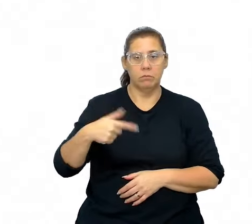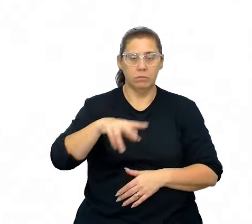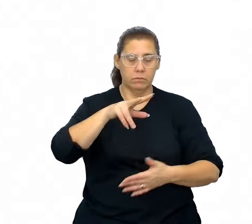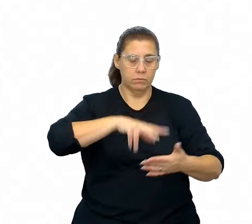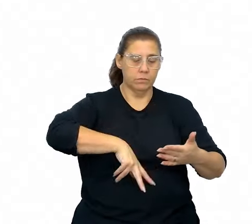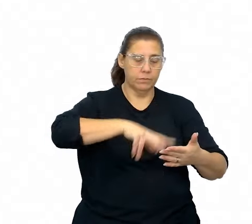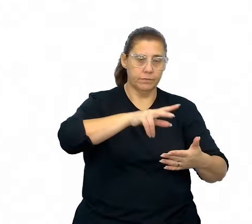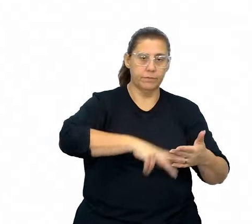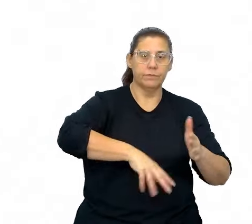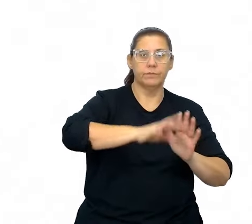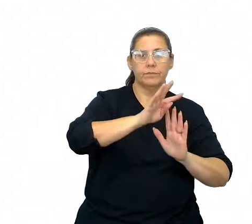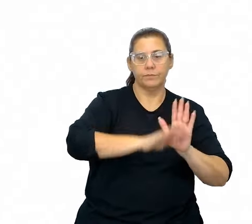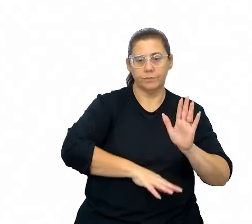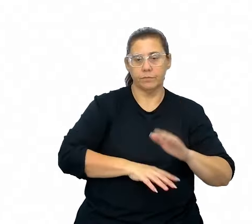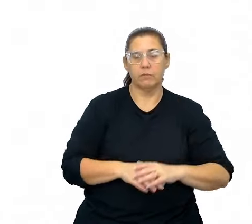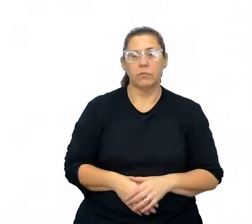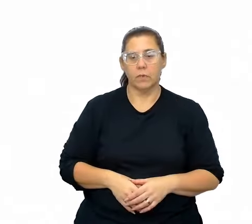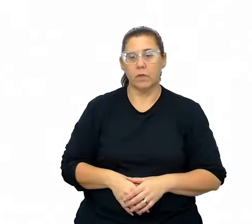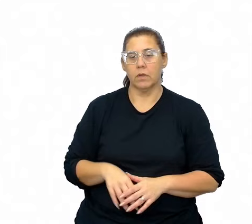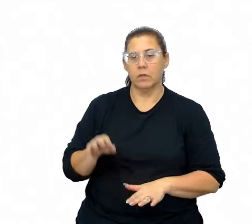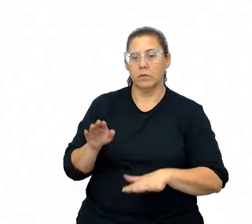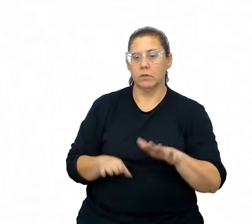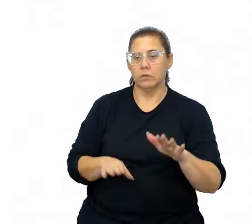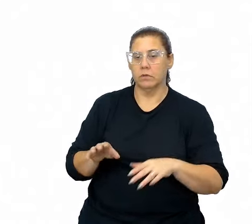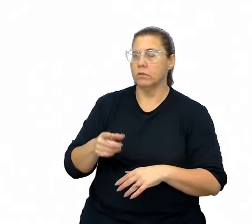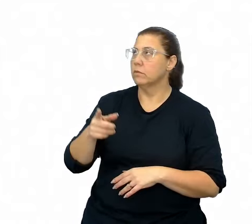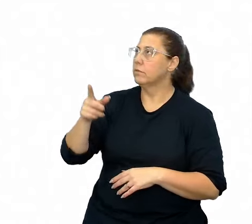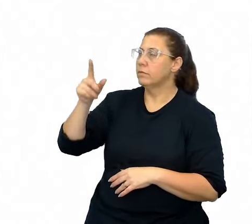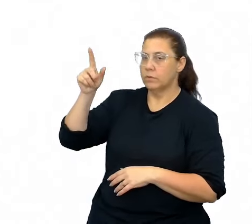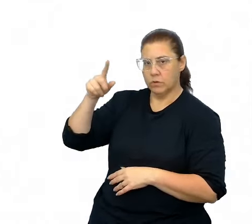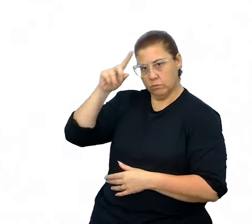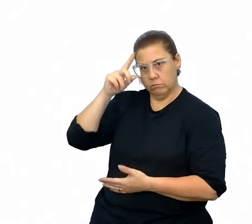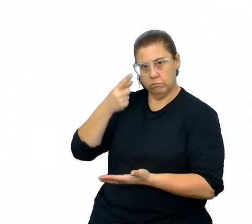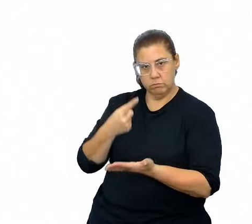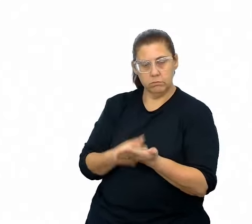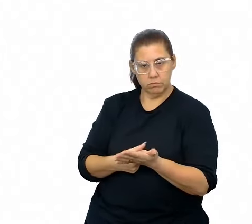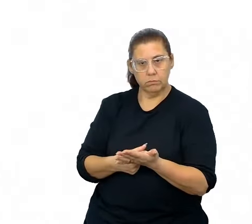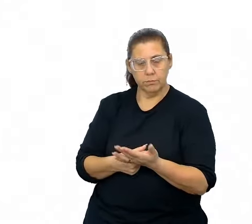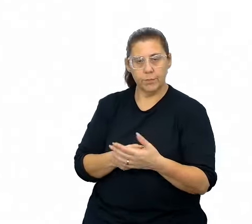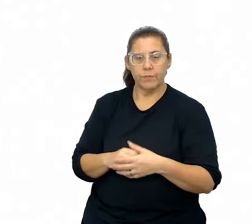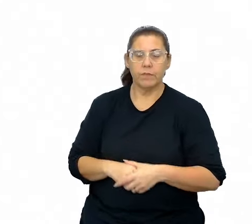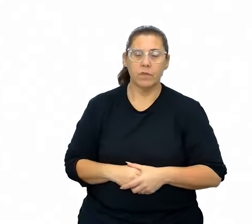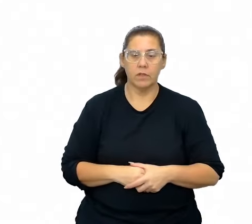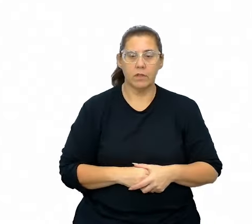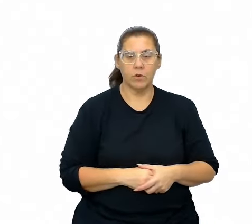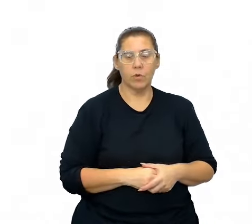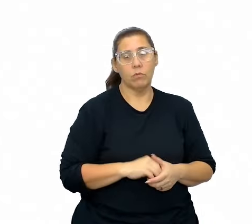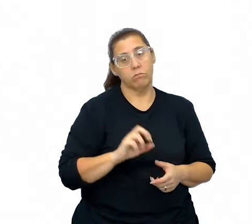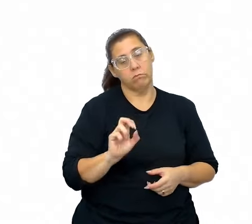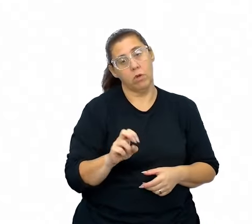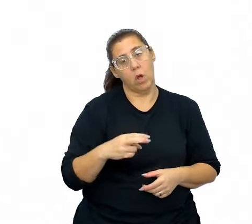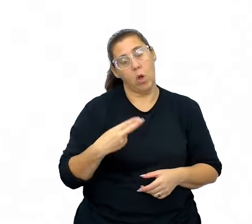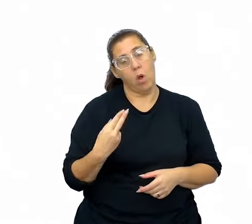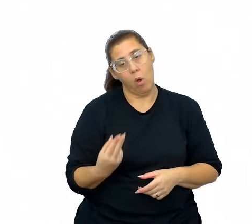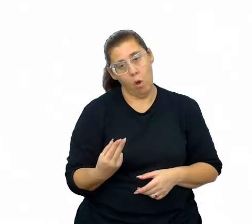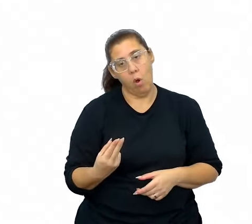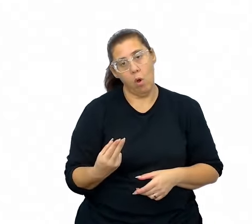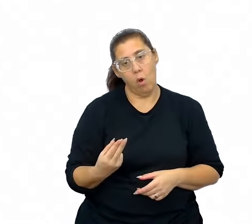desse texto, essas hipóteses sejam confirmadas, né? Ou